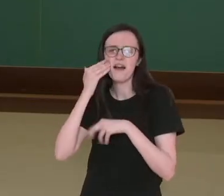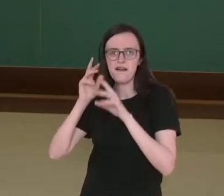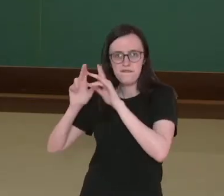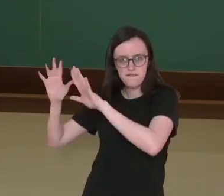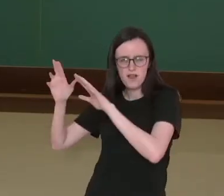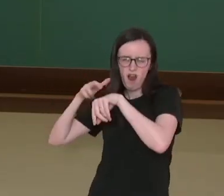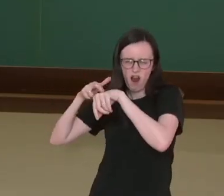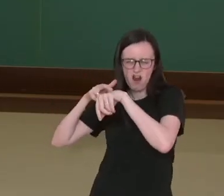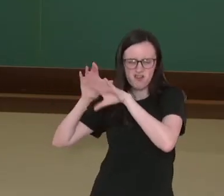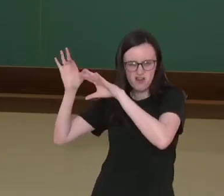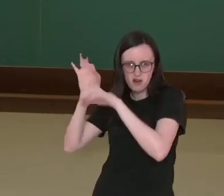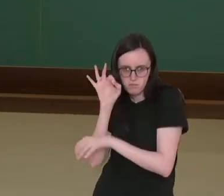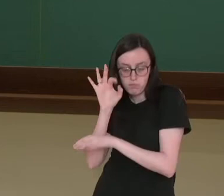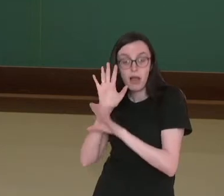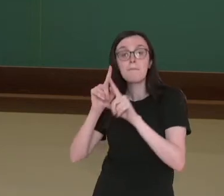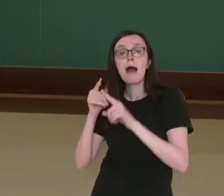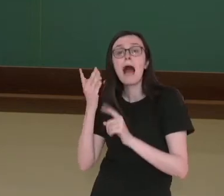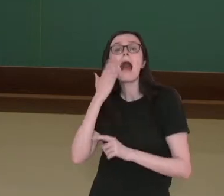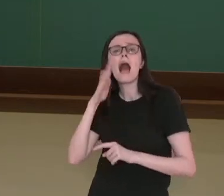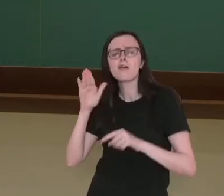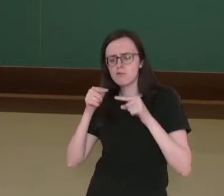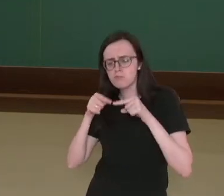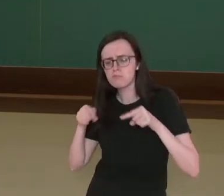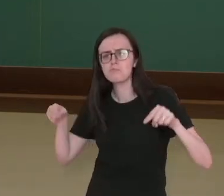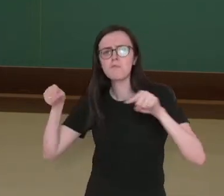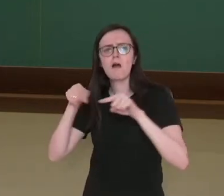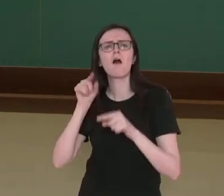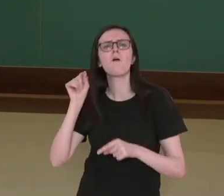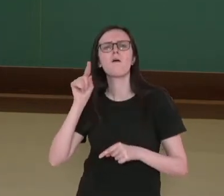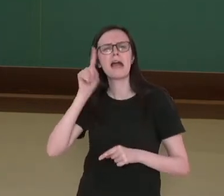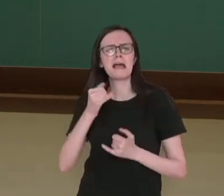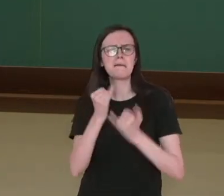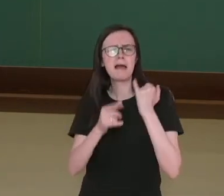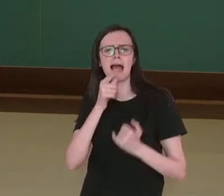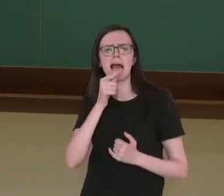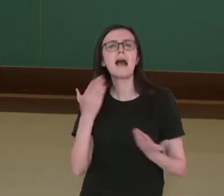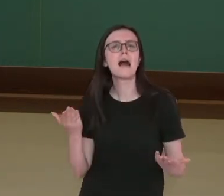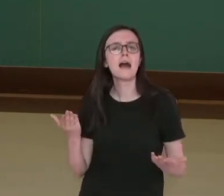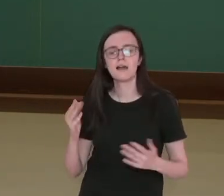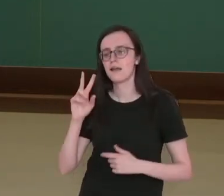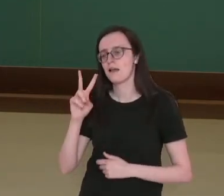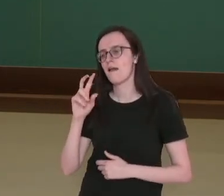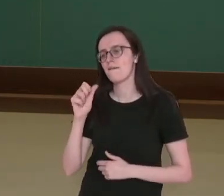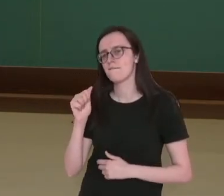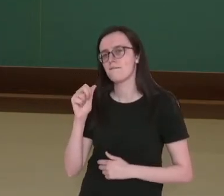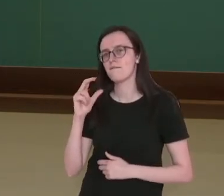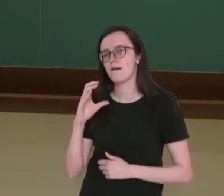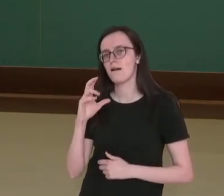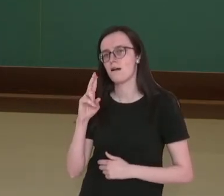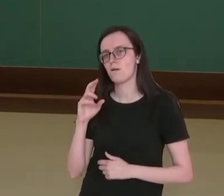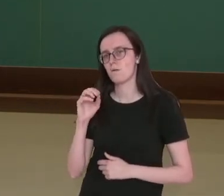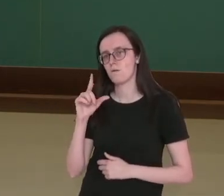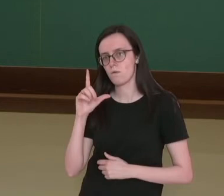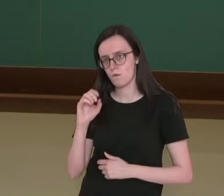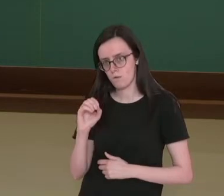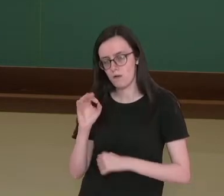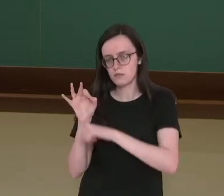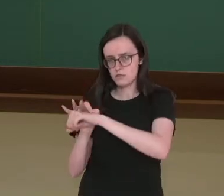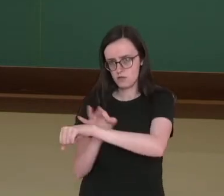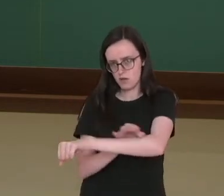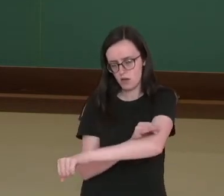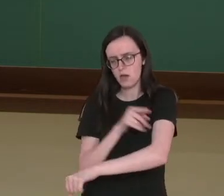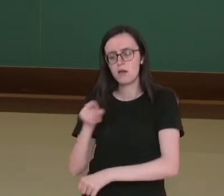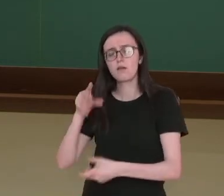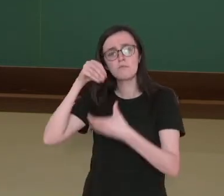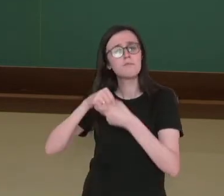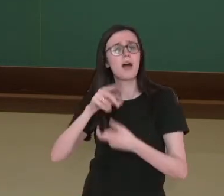em roxo. E esse azul aqui, ó, é uma bolsa d'água, chama vacúolo celular. O que que ela